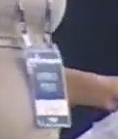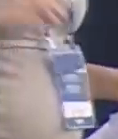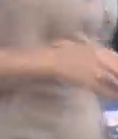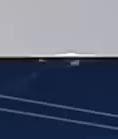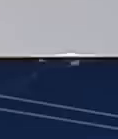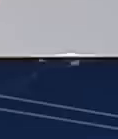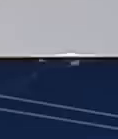obrigada